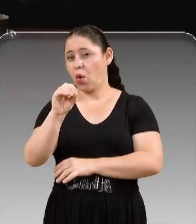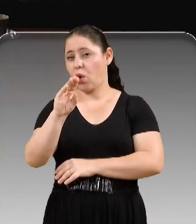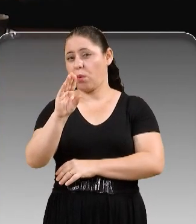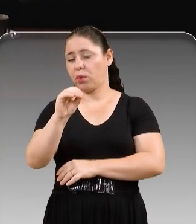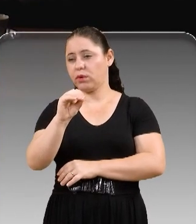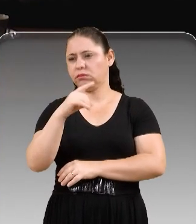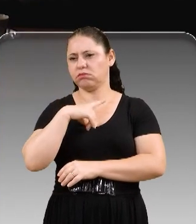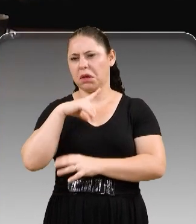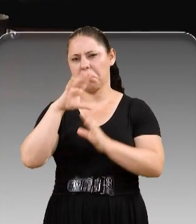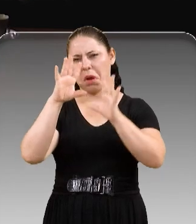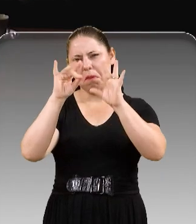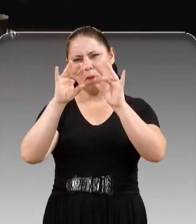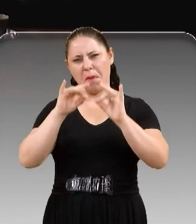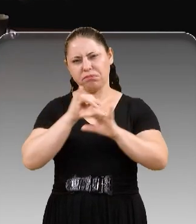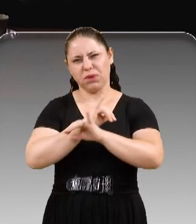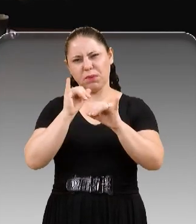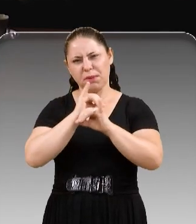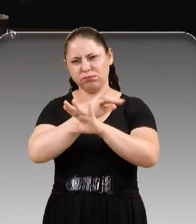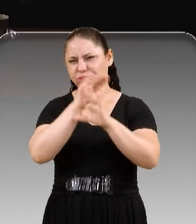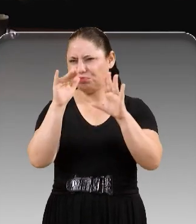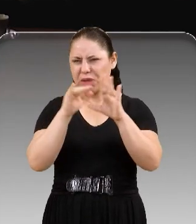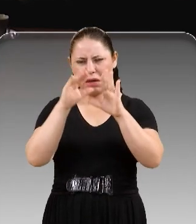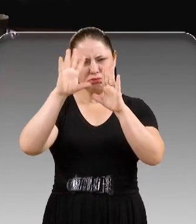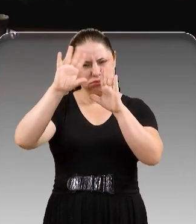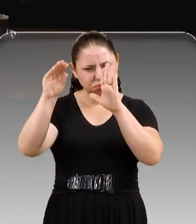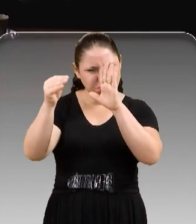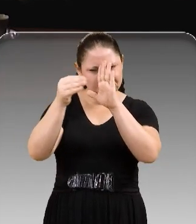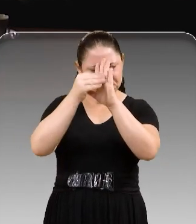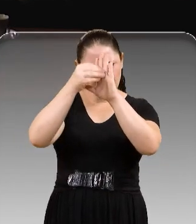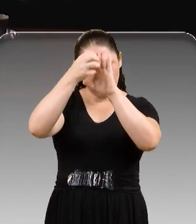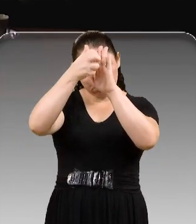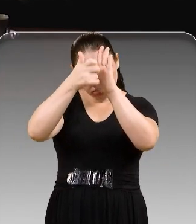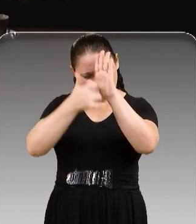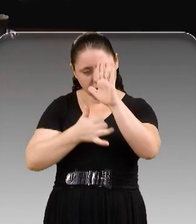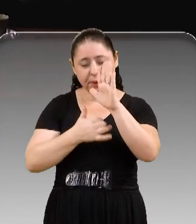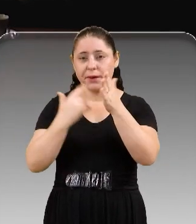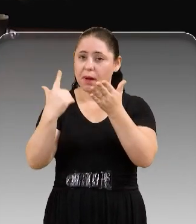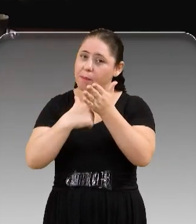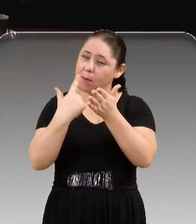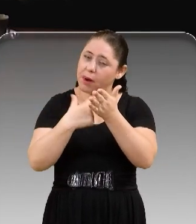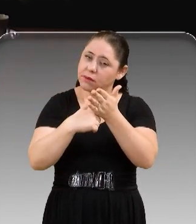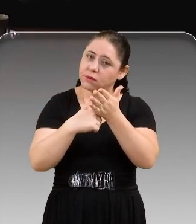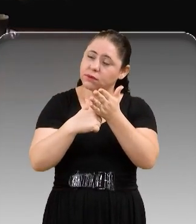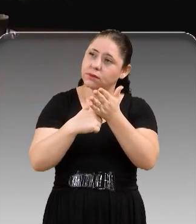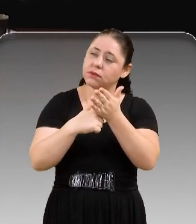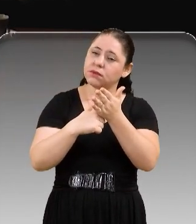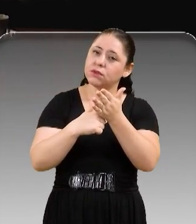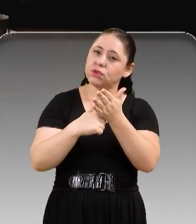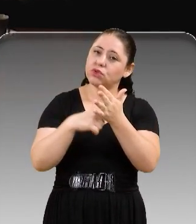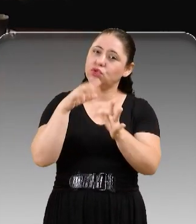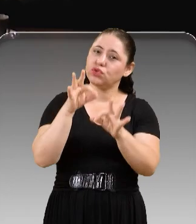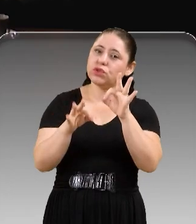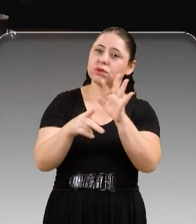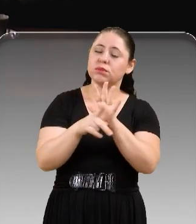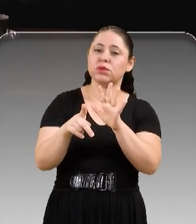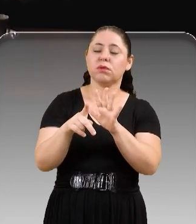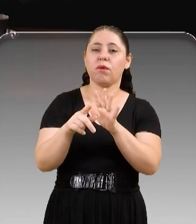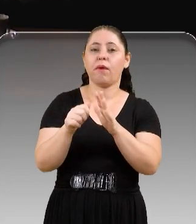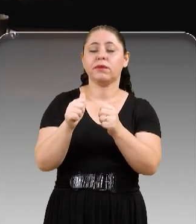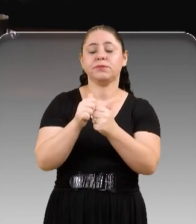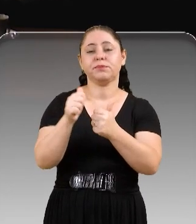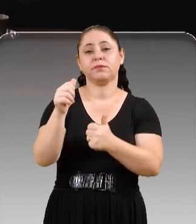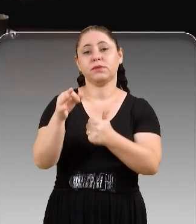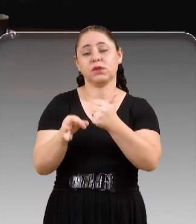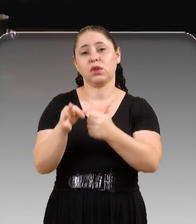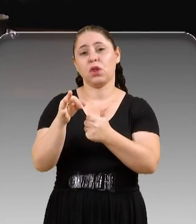Ele tá dotado de todas as informações necessárias, de toda a biblioteca da jurisprudência